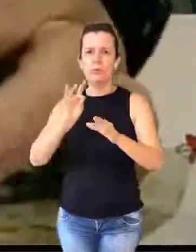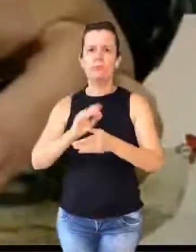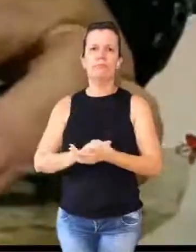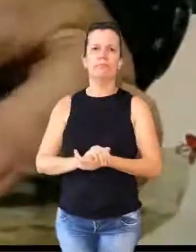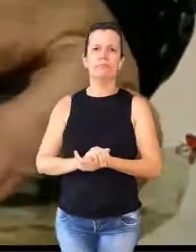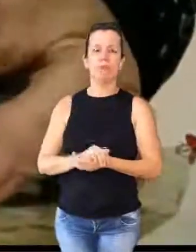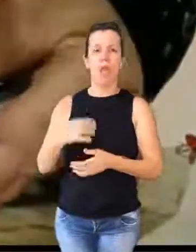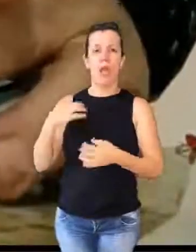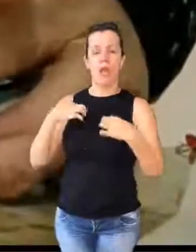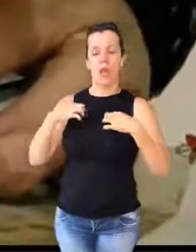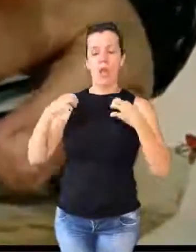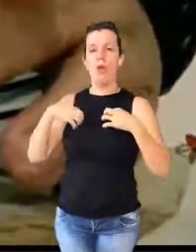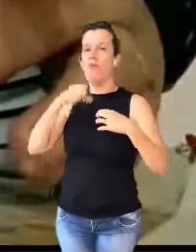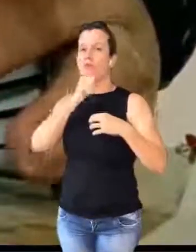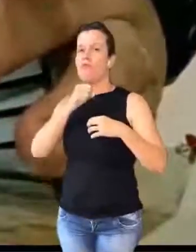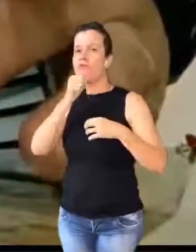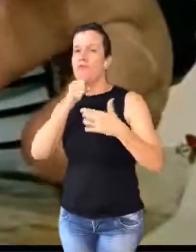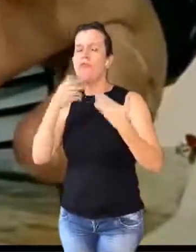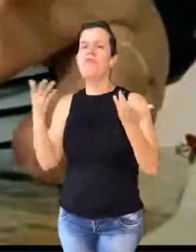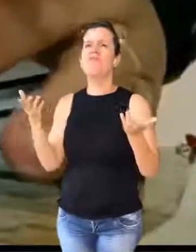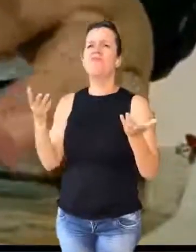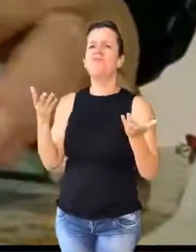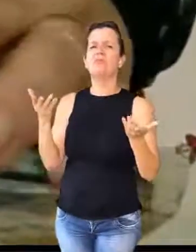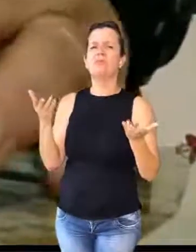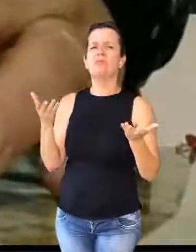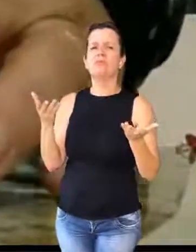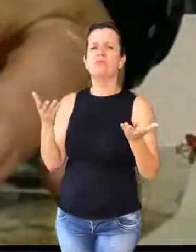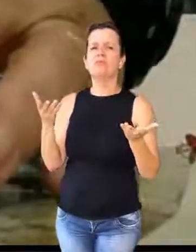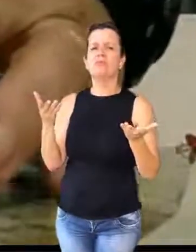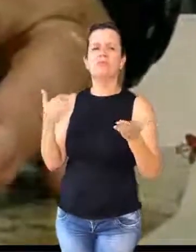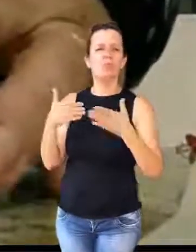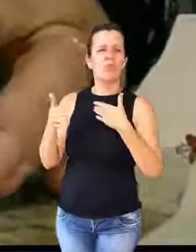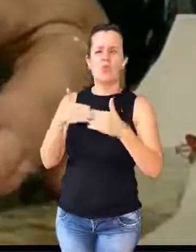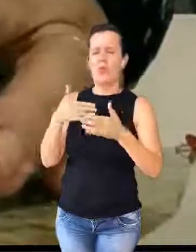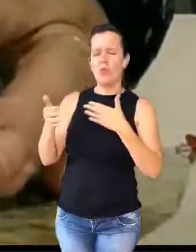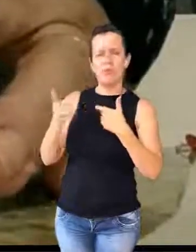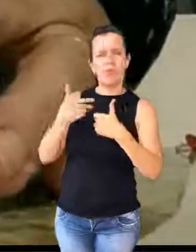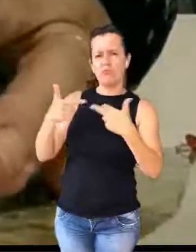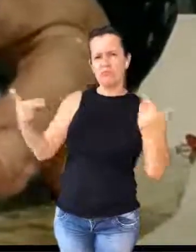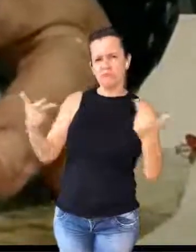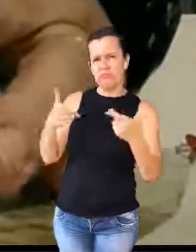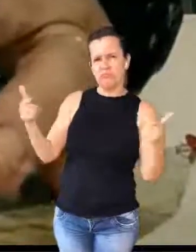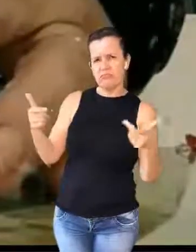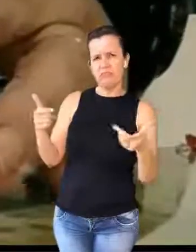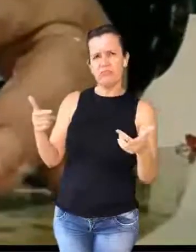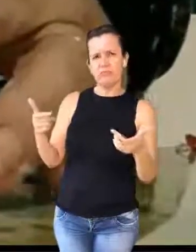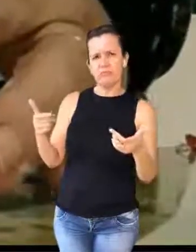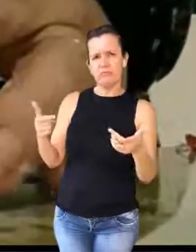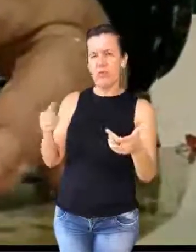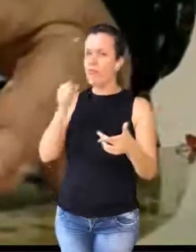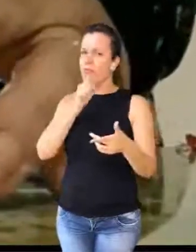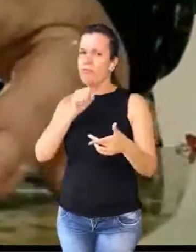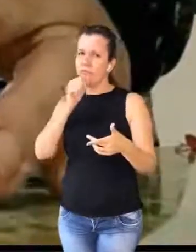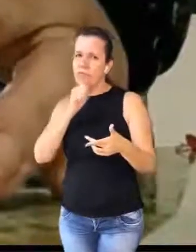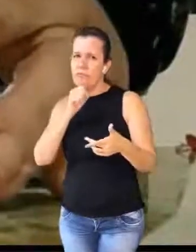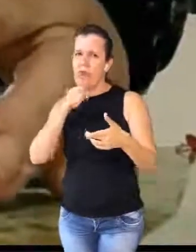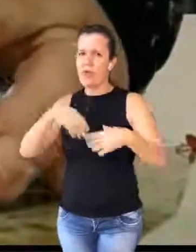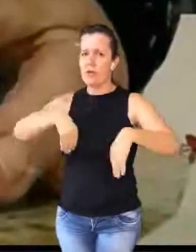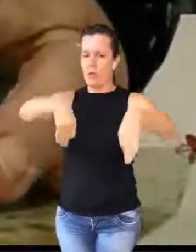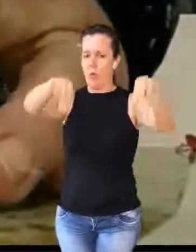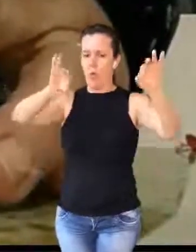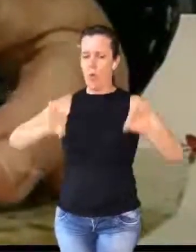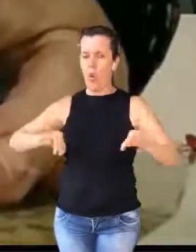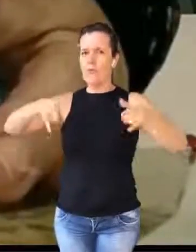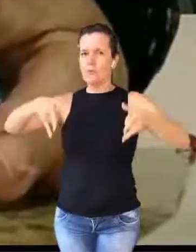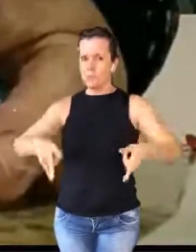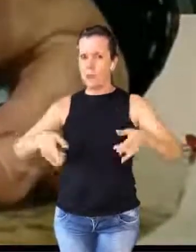E aí você passa, pode passar com a sua mão mesmo, não precisa de pincel, não precisa de nada. Aí